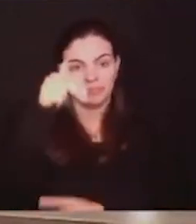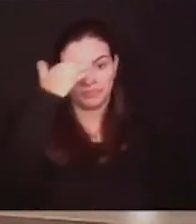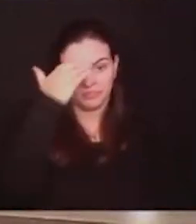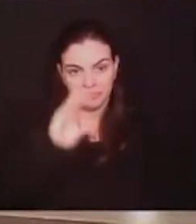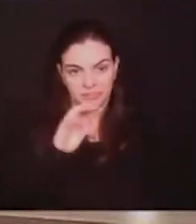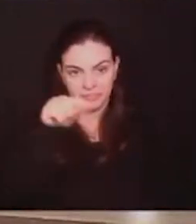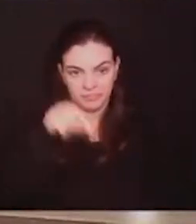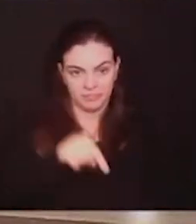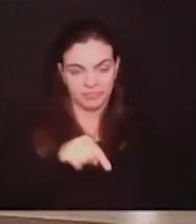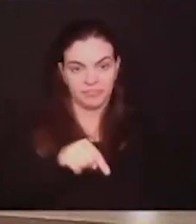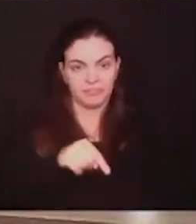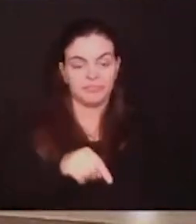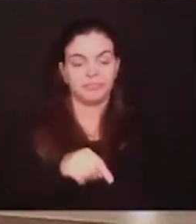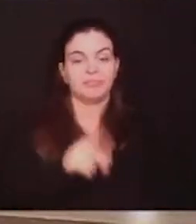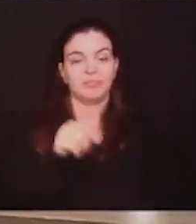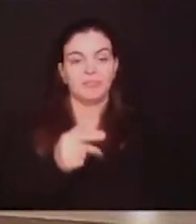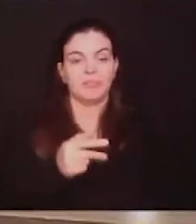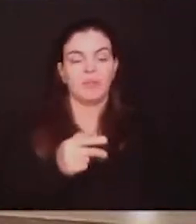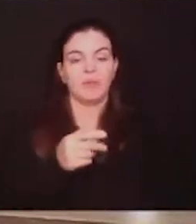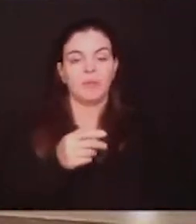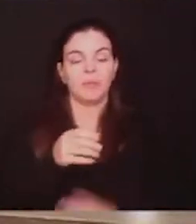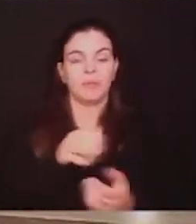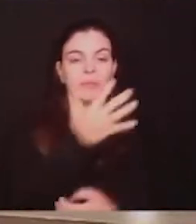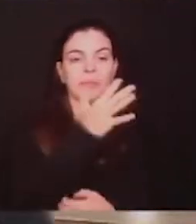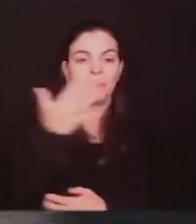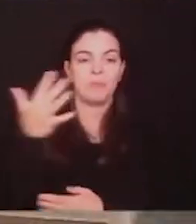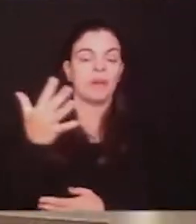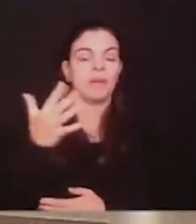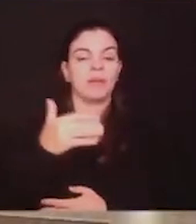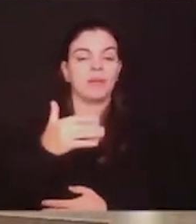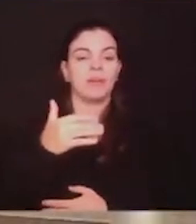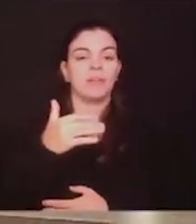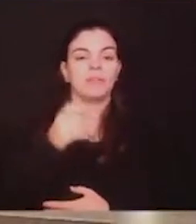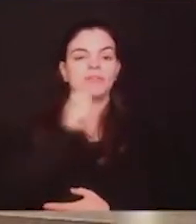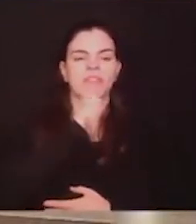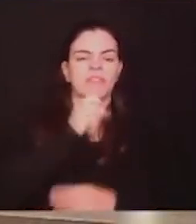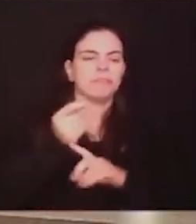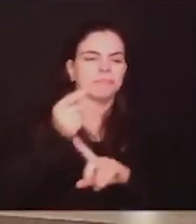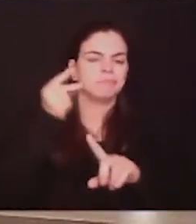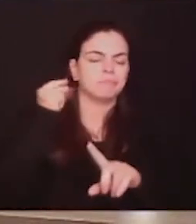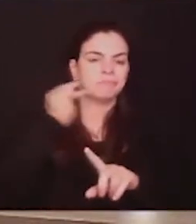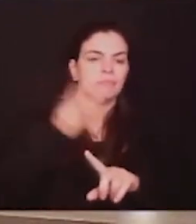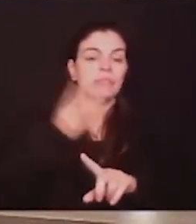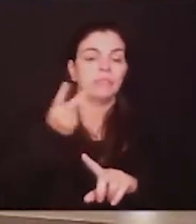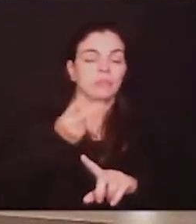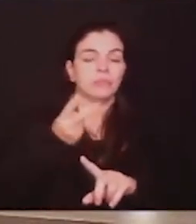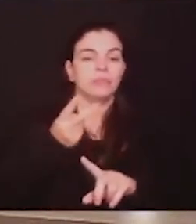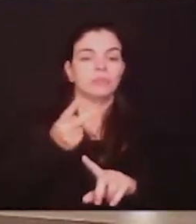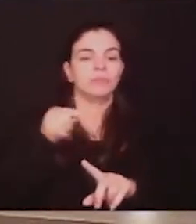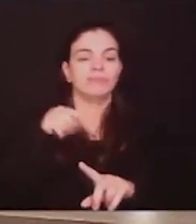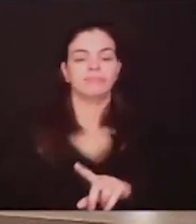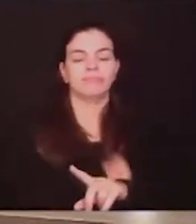antigo Parque da capital Paranaense quando da inauguração lá nós contamos com a presença no ano passado do prefeito Rafael Greca do